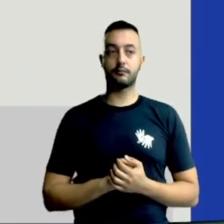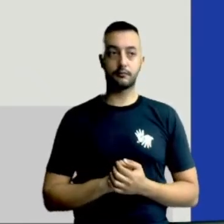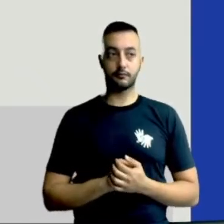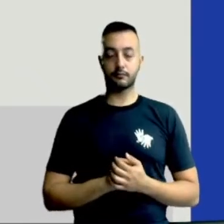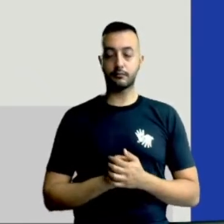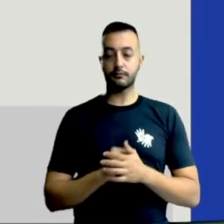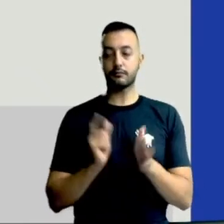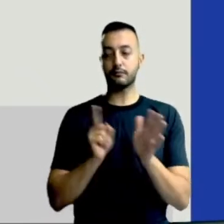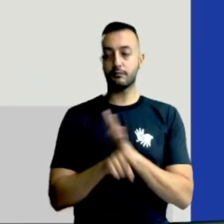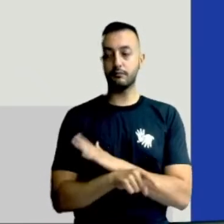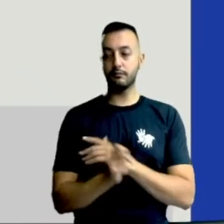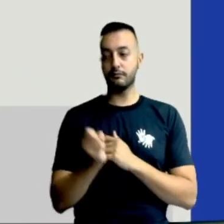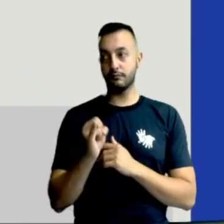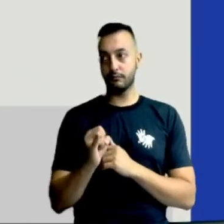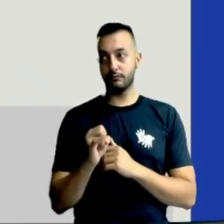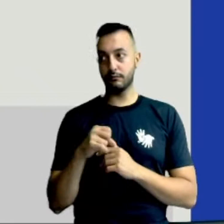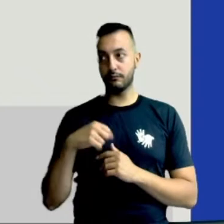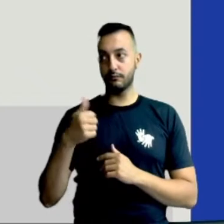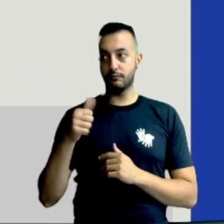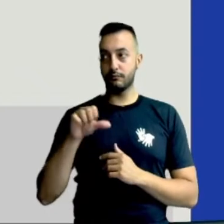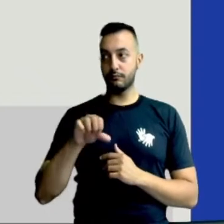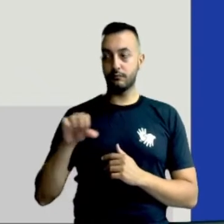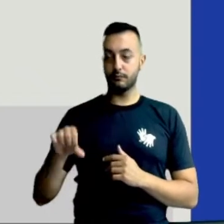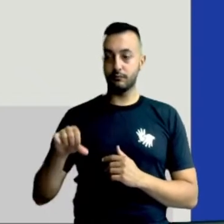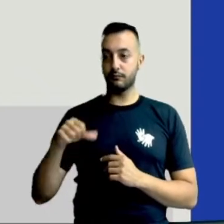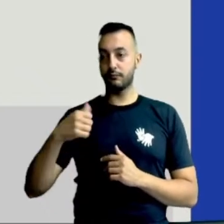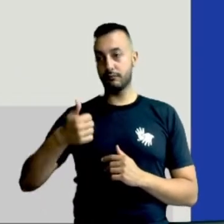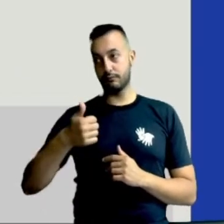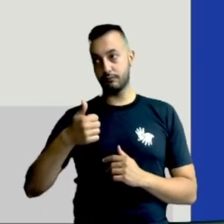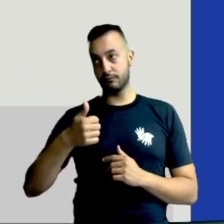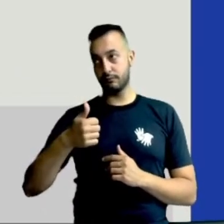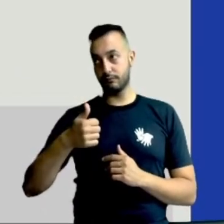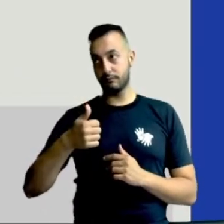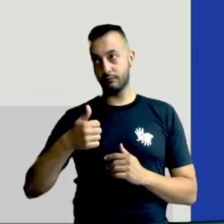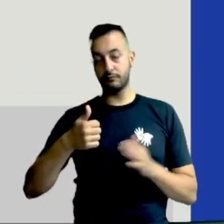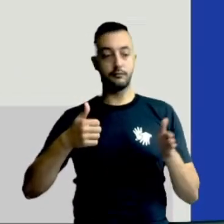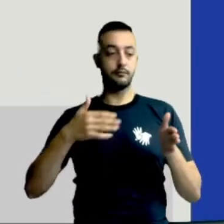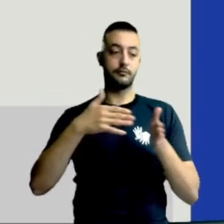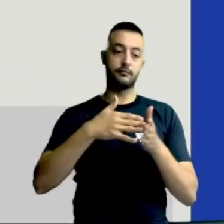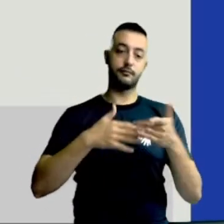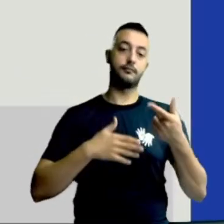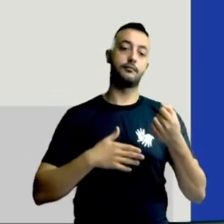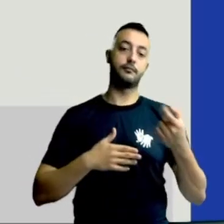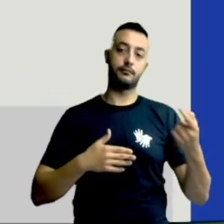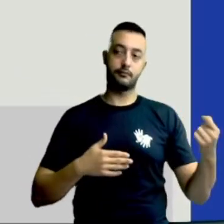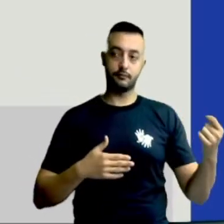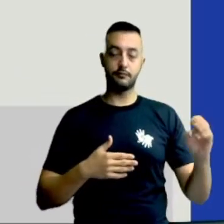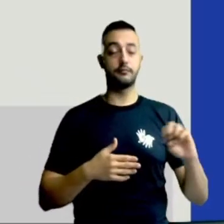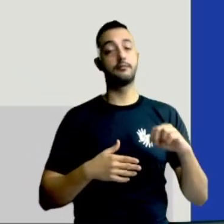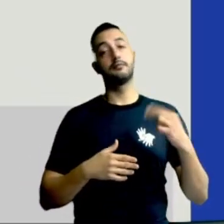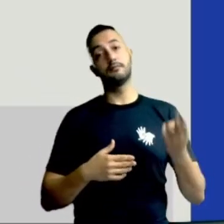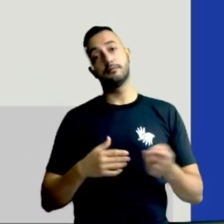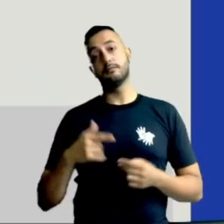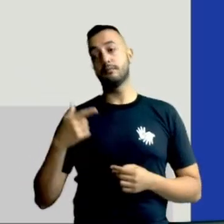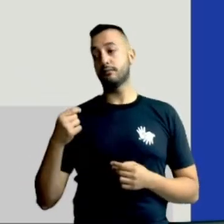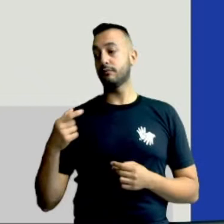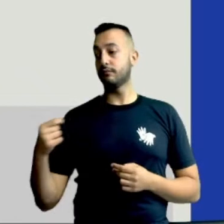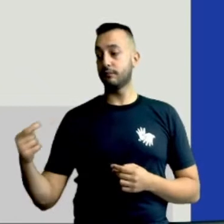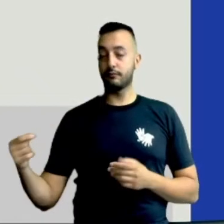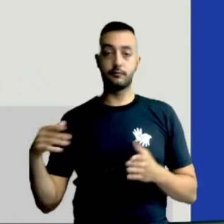Ele quer saber se foi entre 1991 e 2000, entre 2000